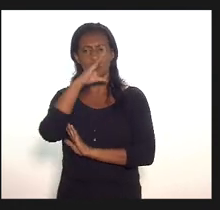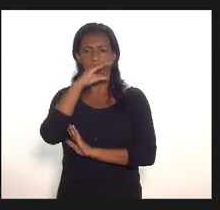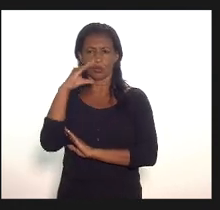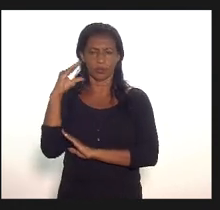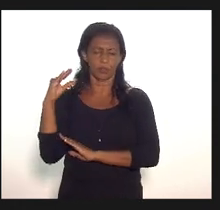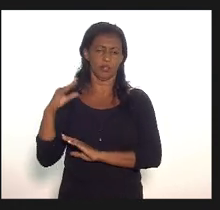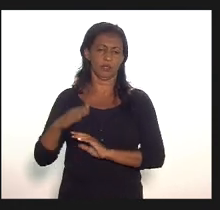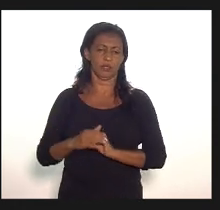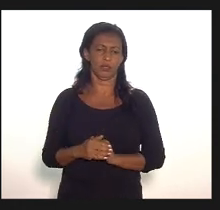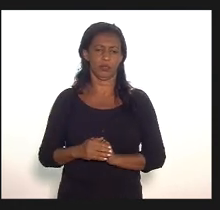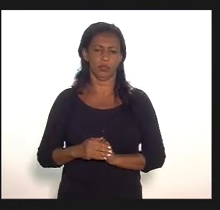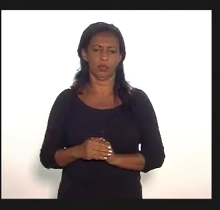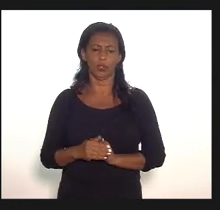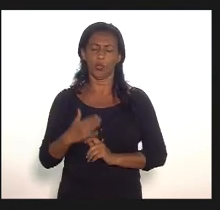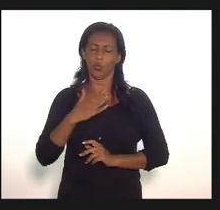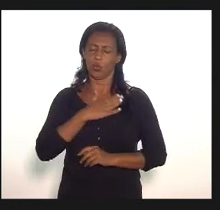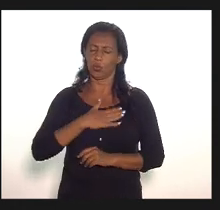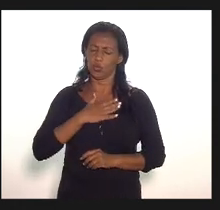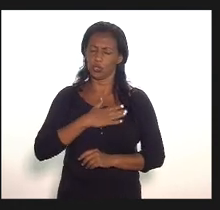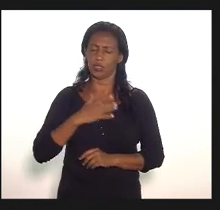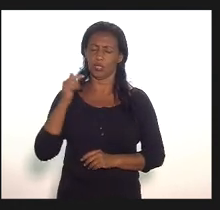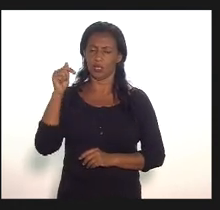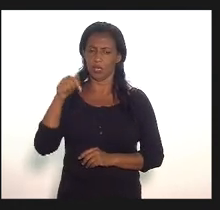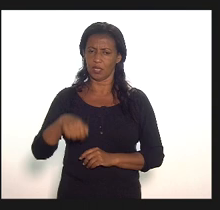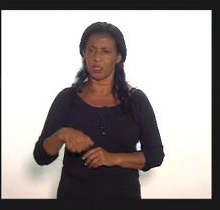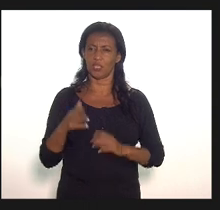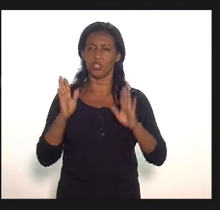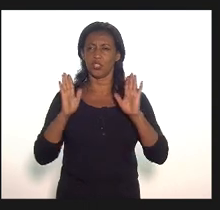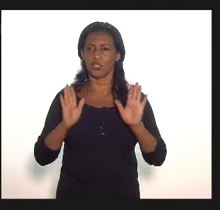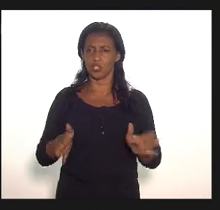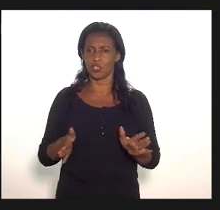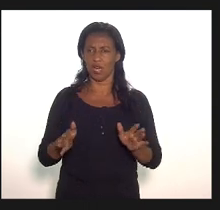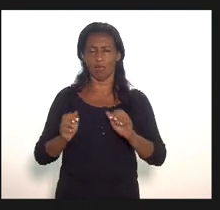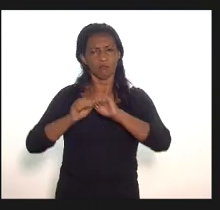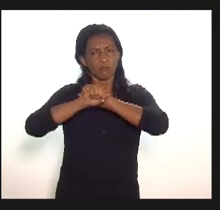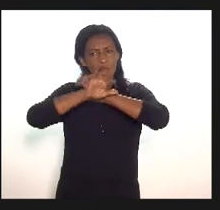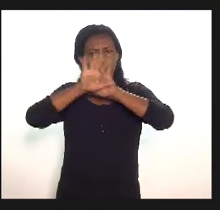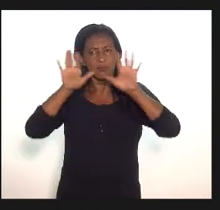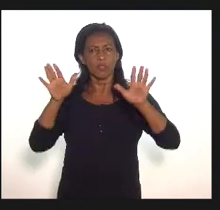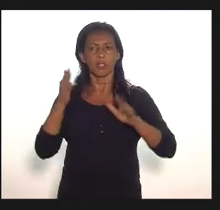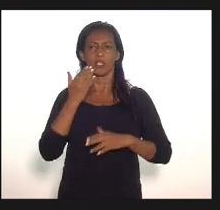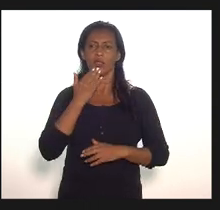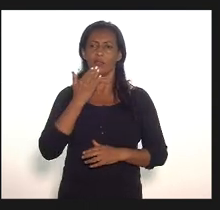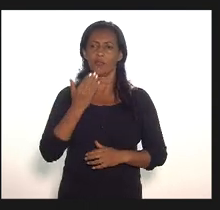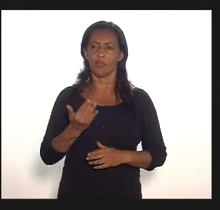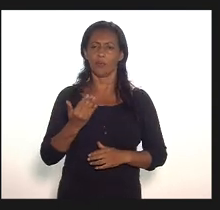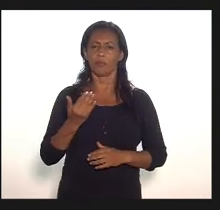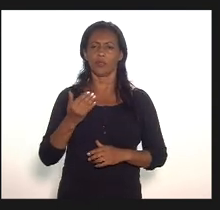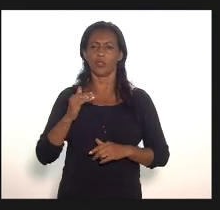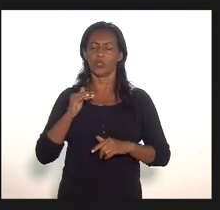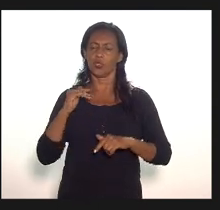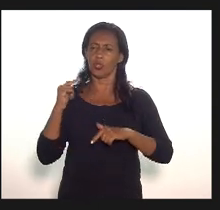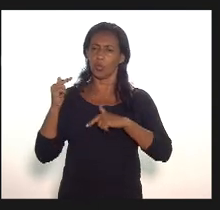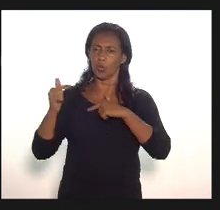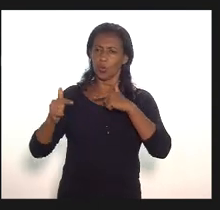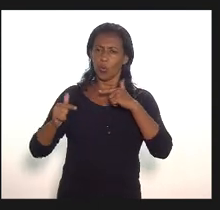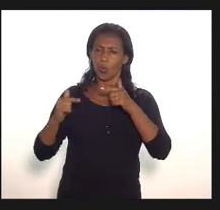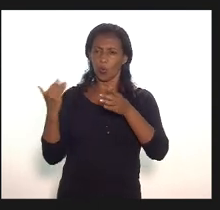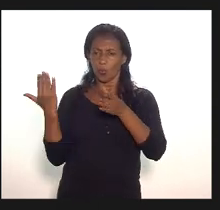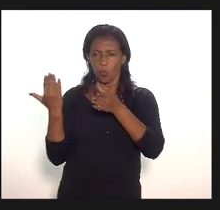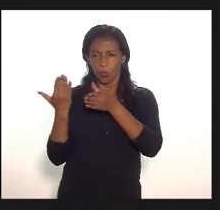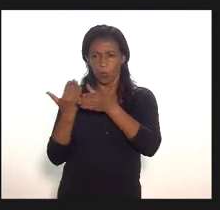adolescentes. Gostaria aqui de já deixar claro que vou fazer uma moção de repúdio